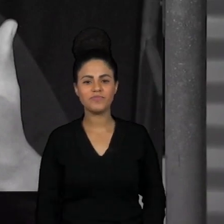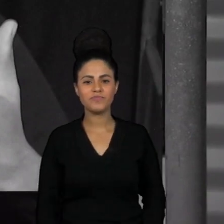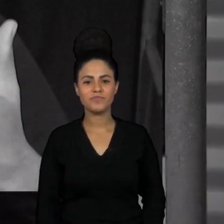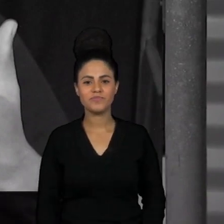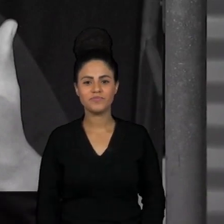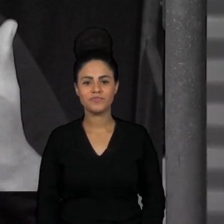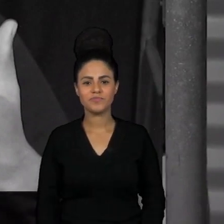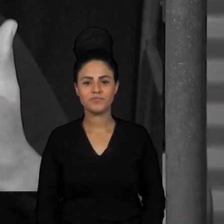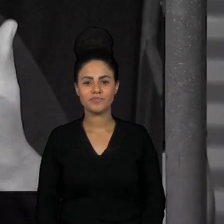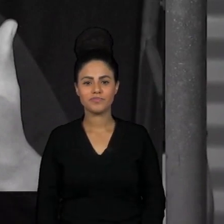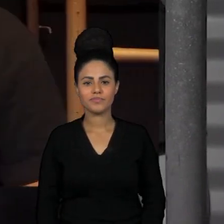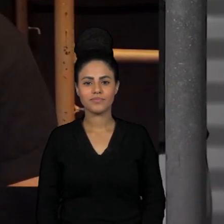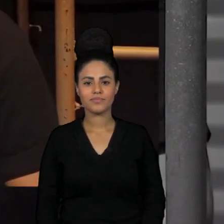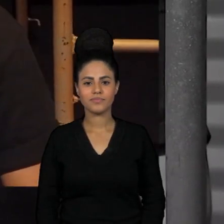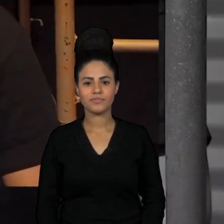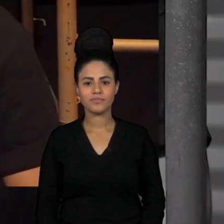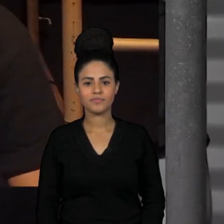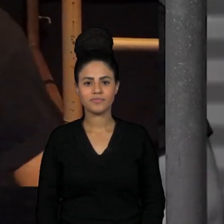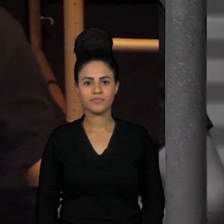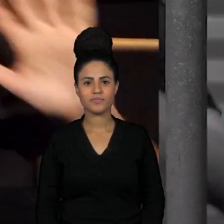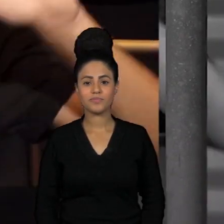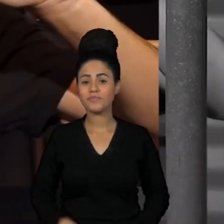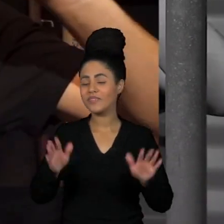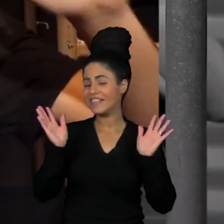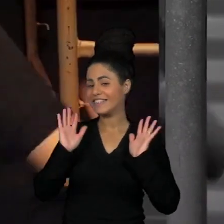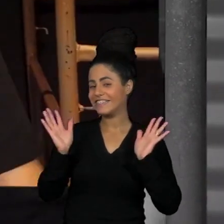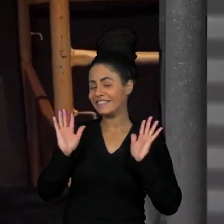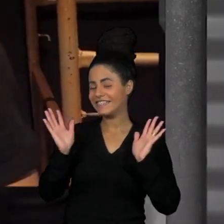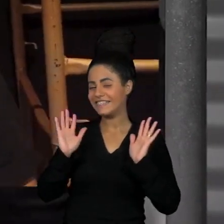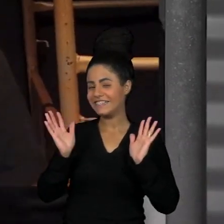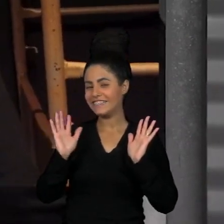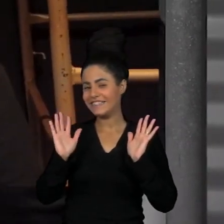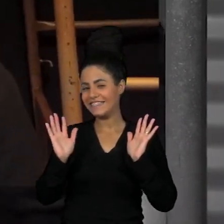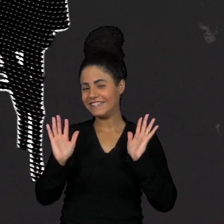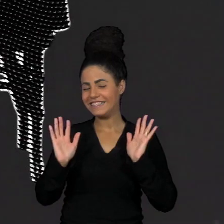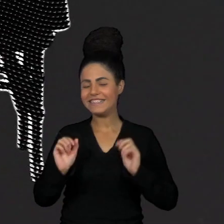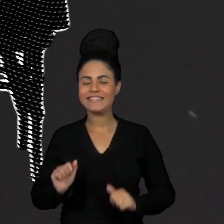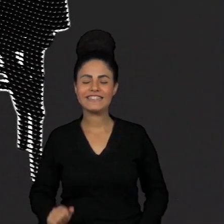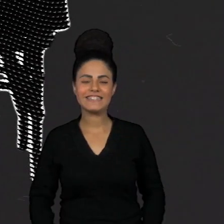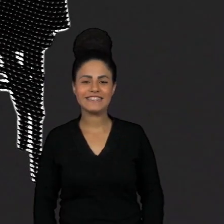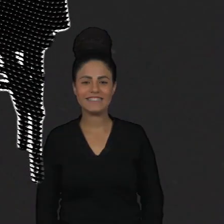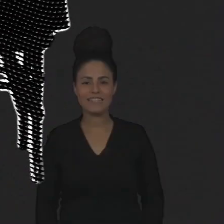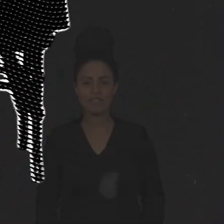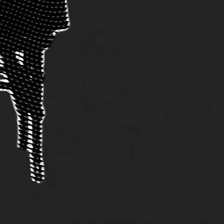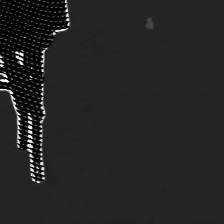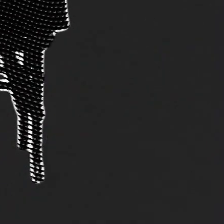com essa, mas de boa, com carinho, dona Leila. É isso. Valeu. Tamo junto.